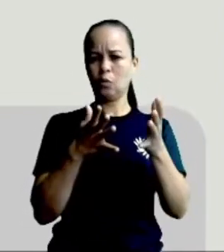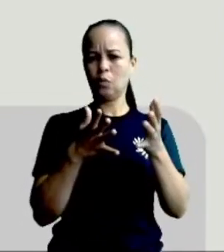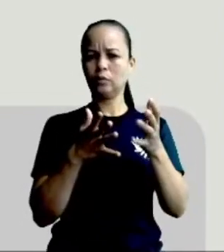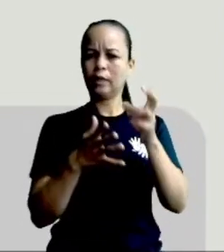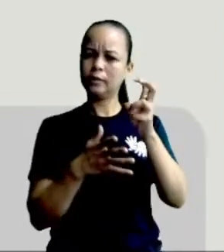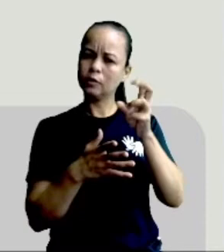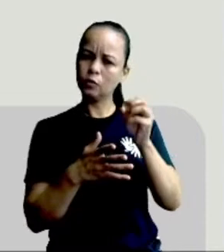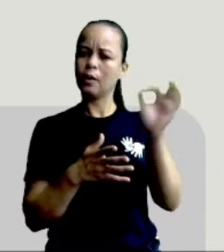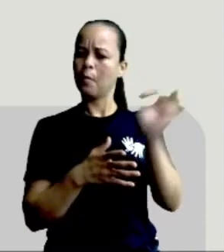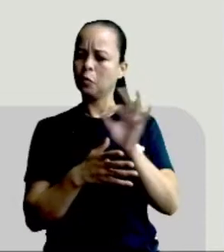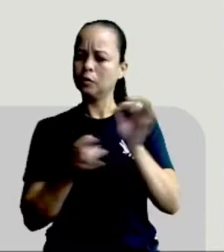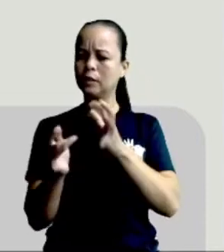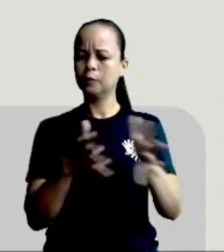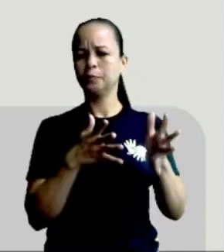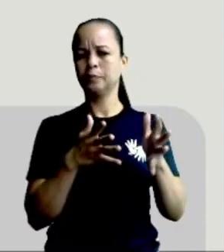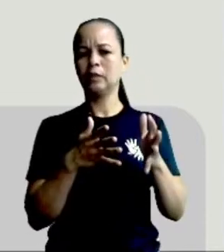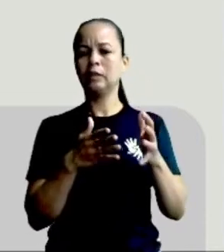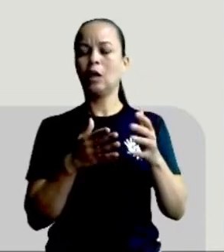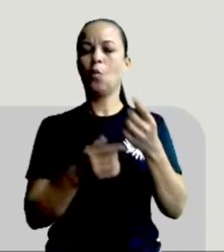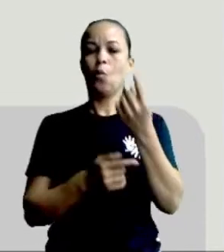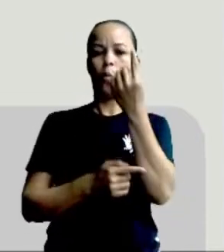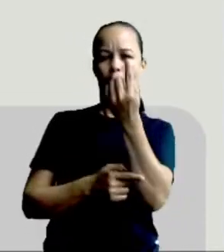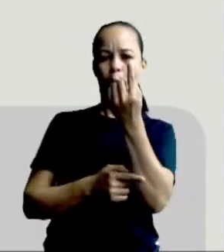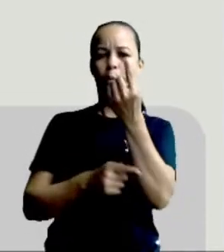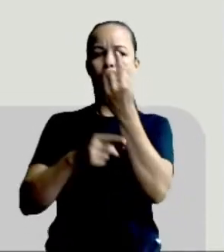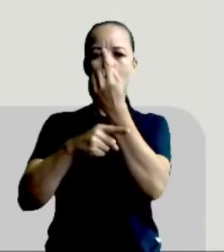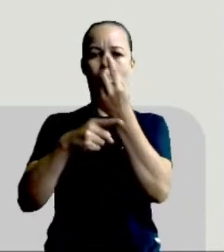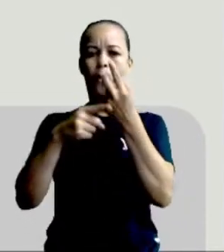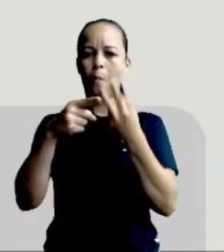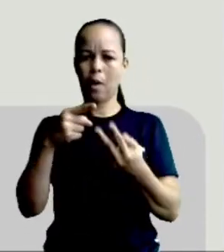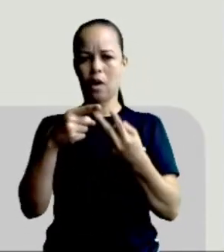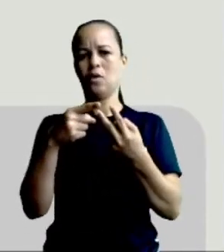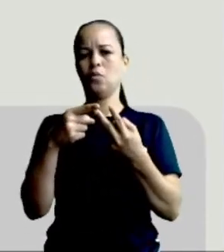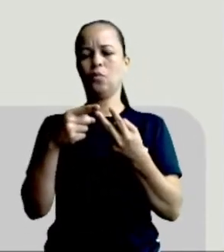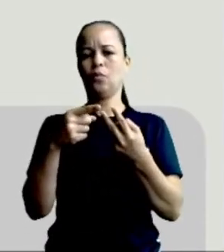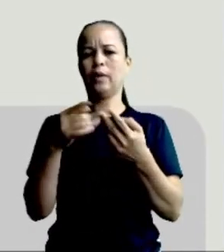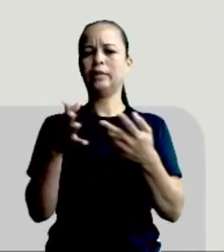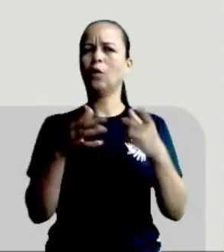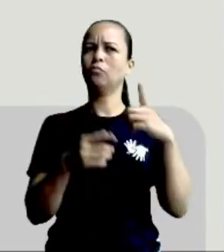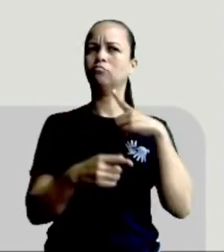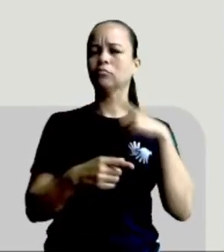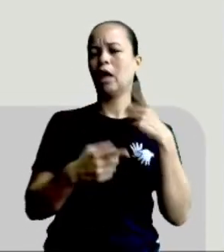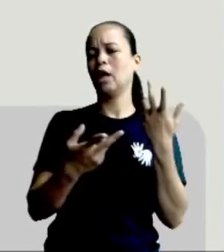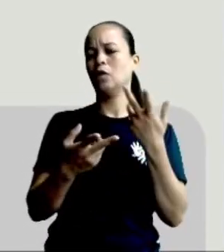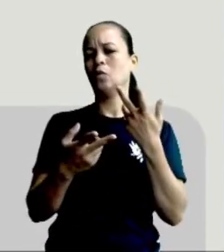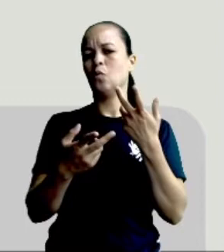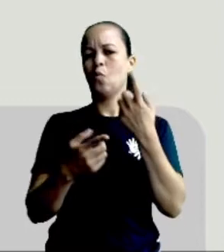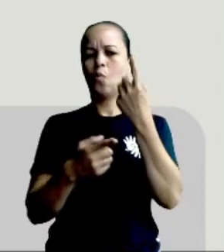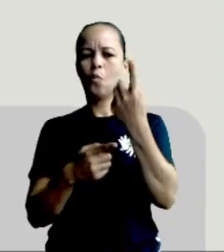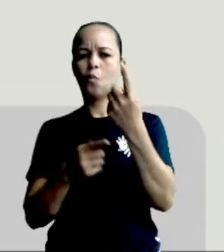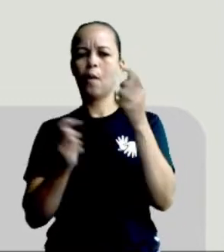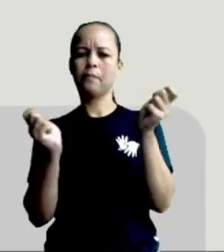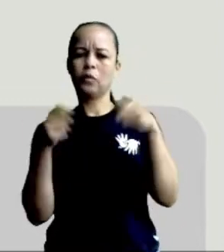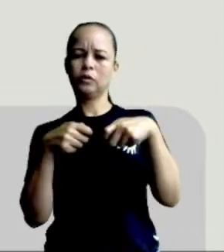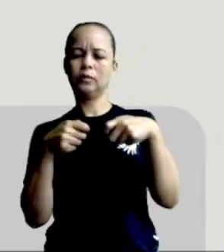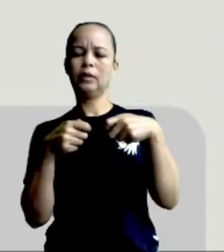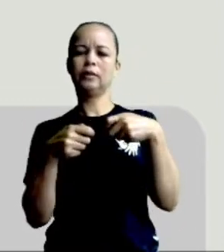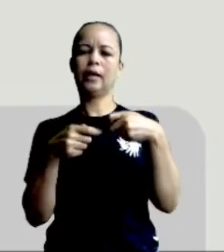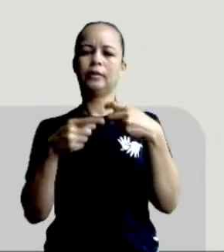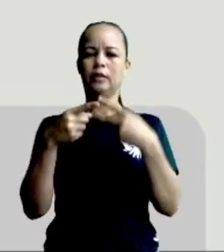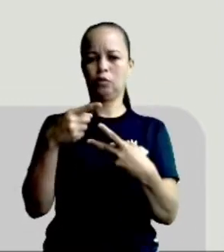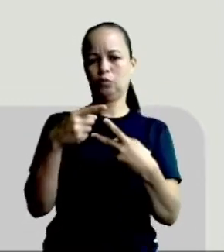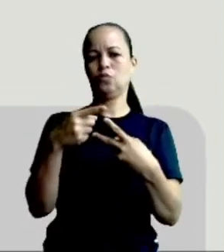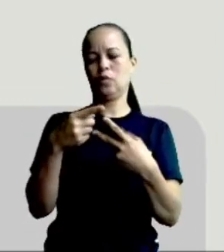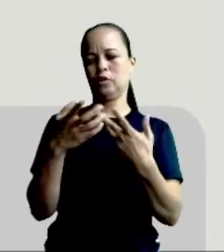uma possibilidade que eu tenho, né? A coroa. Então, eu tenho uma possibilidade em 2, né? Um meio de